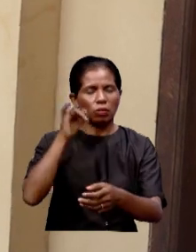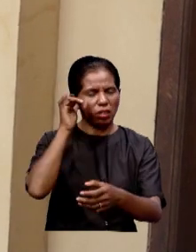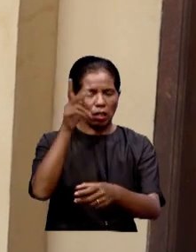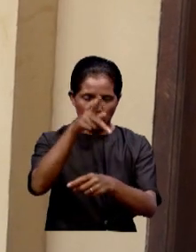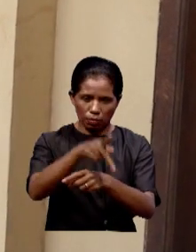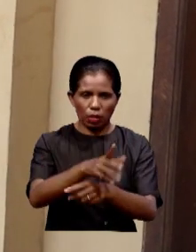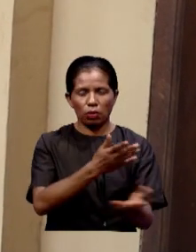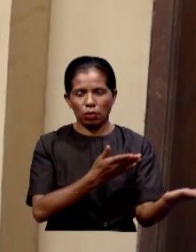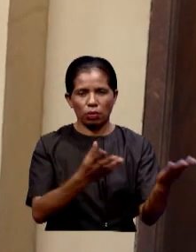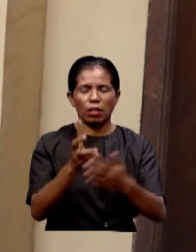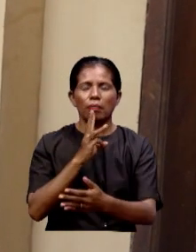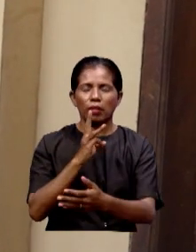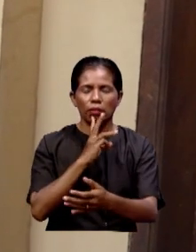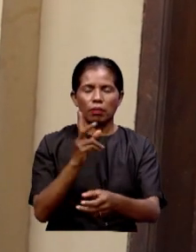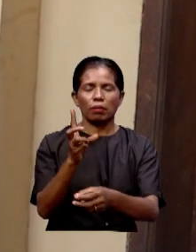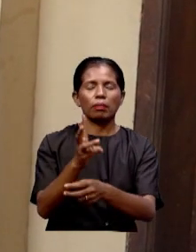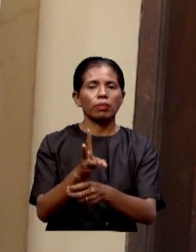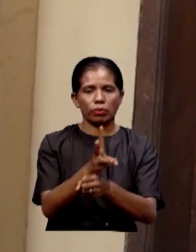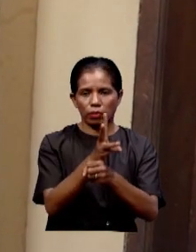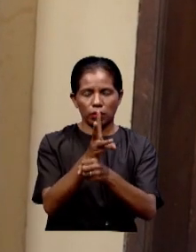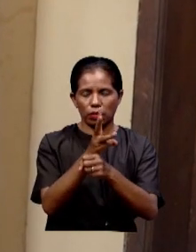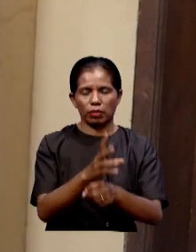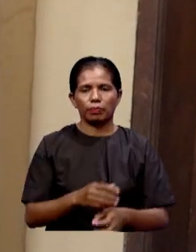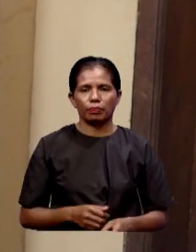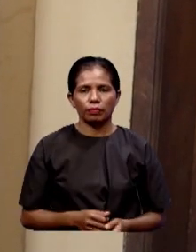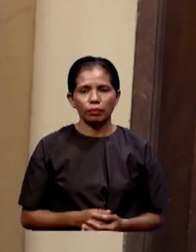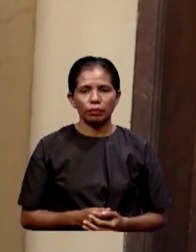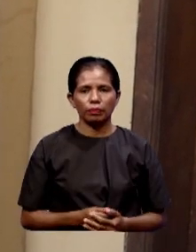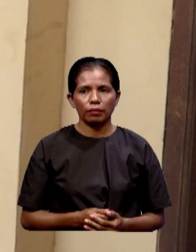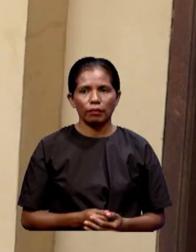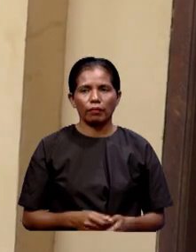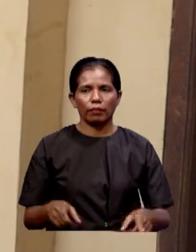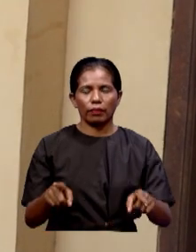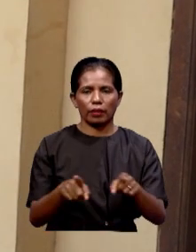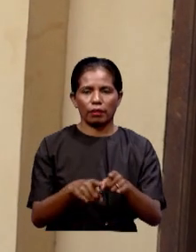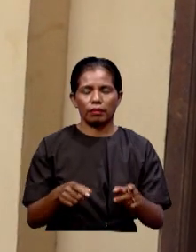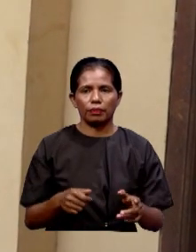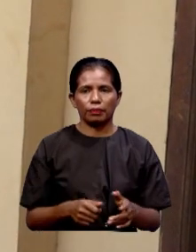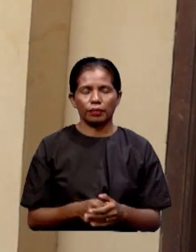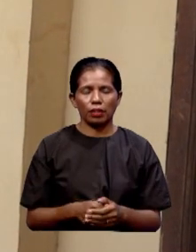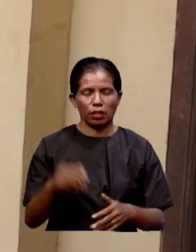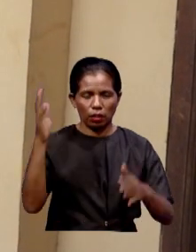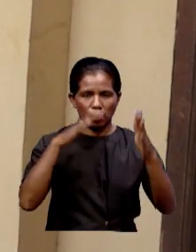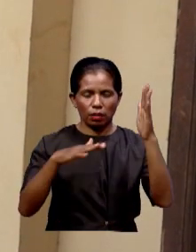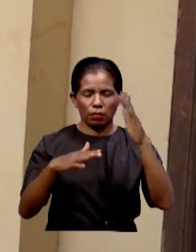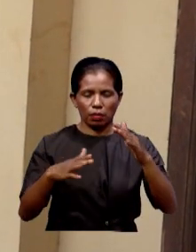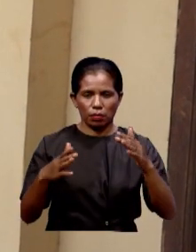acontecimentos, tira toque se fazem, onde o apoio para vítimas serão. Ba ya acontecimento nene